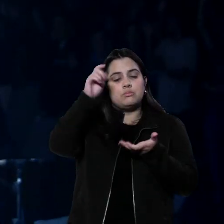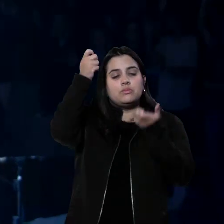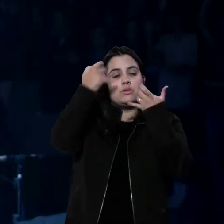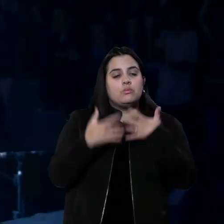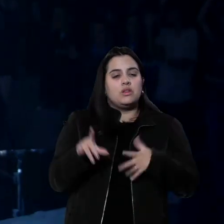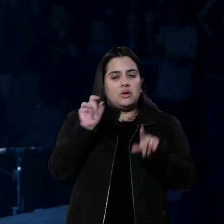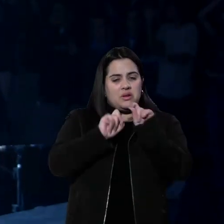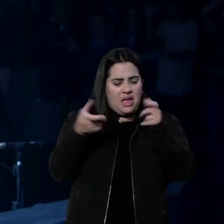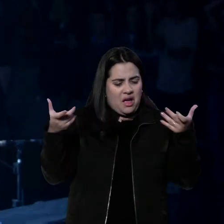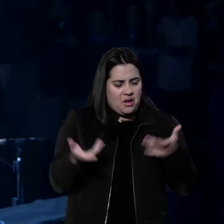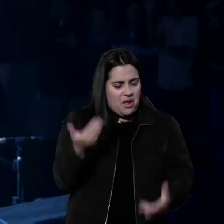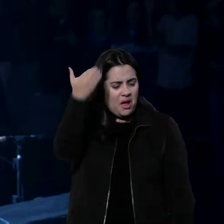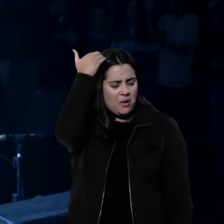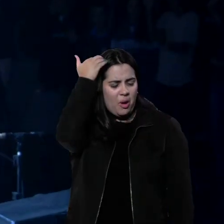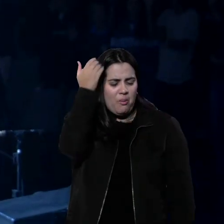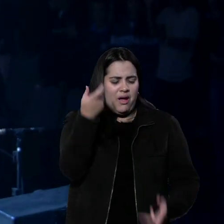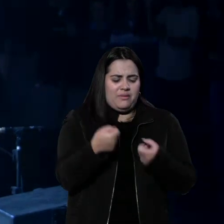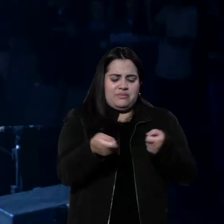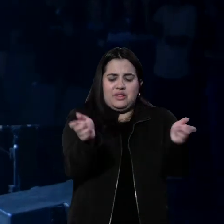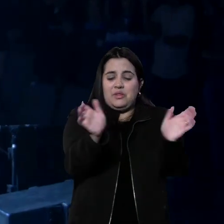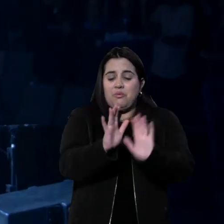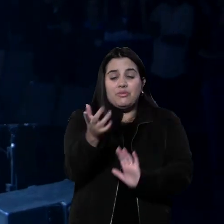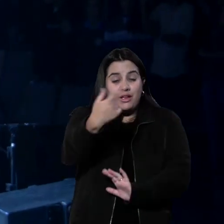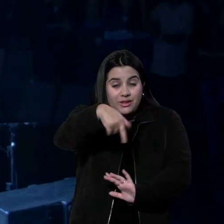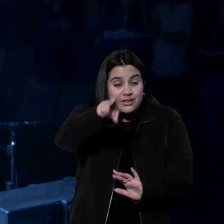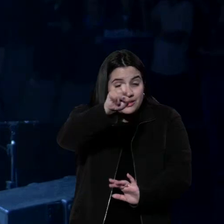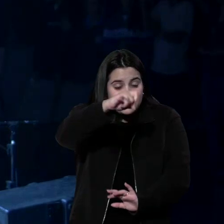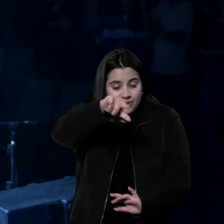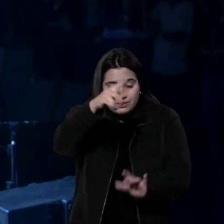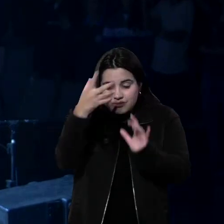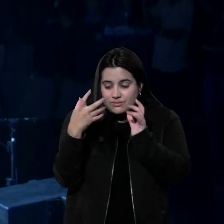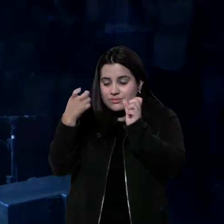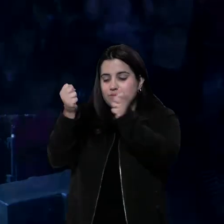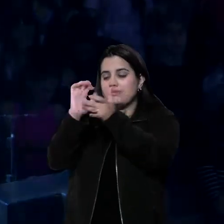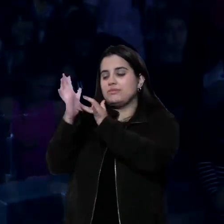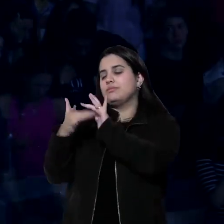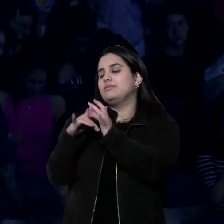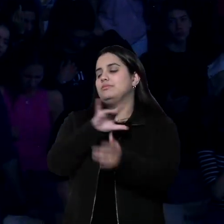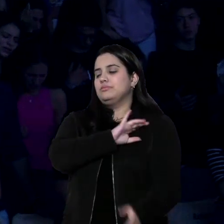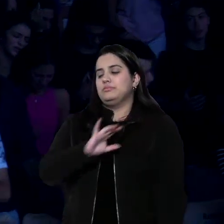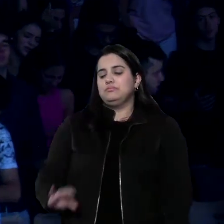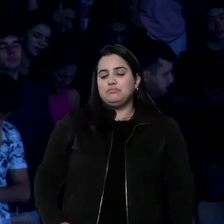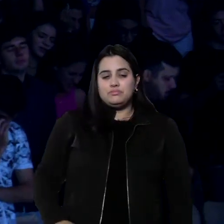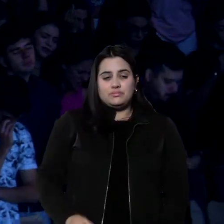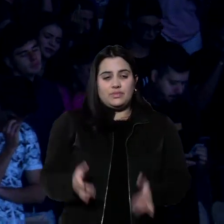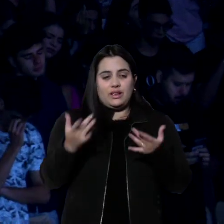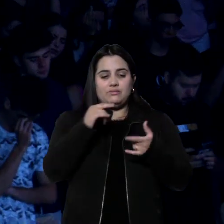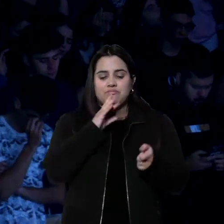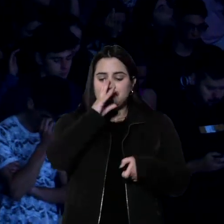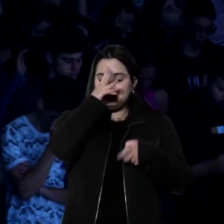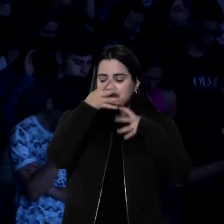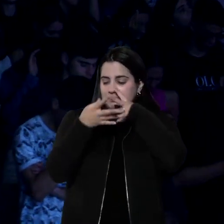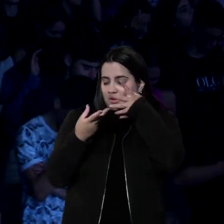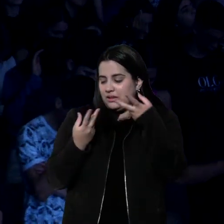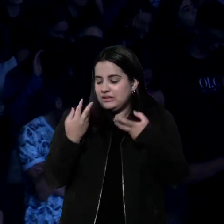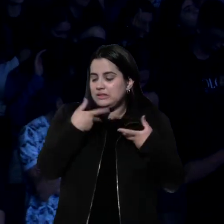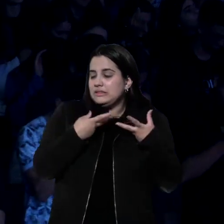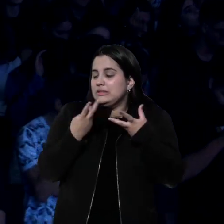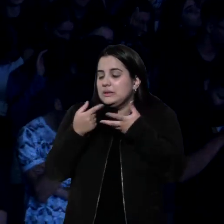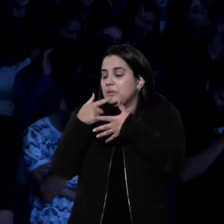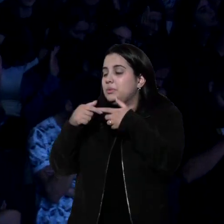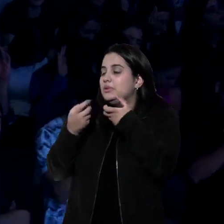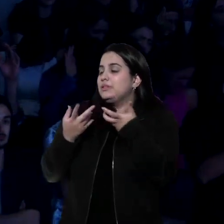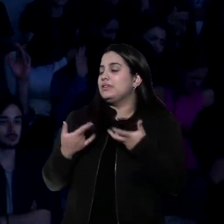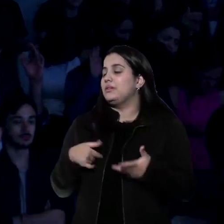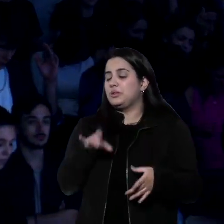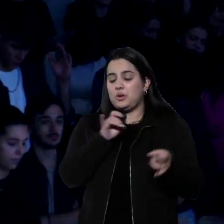mais condenação para aqueles que estão em Cristo Jesus. Eles vivem se justificando. Eles